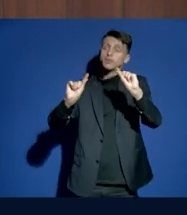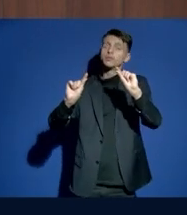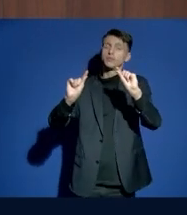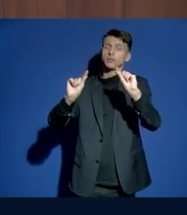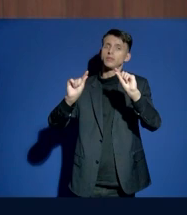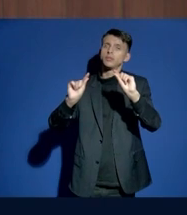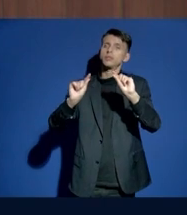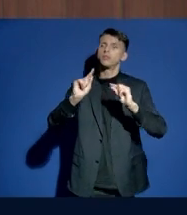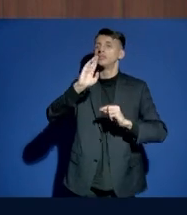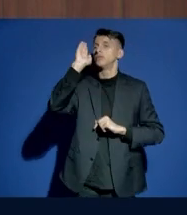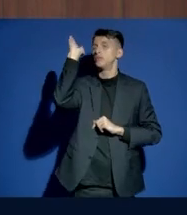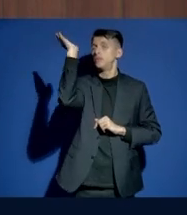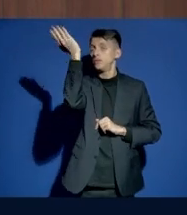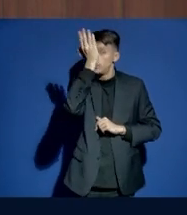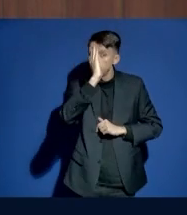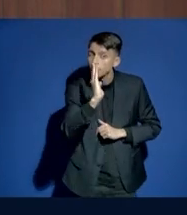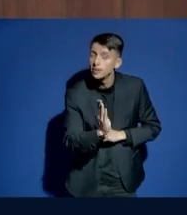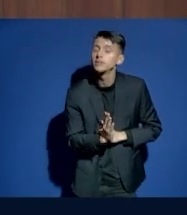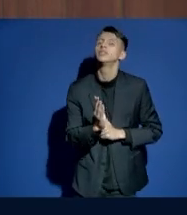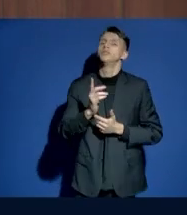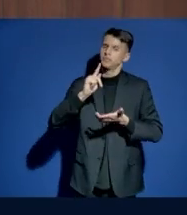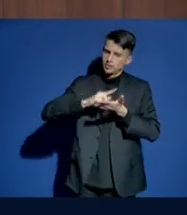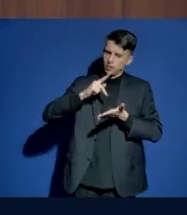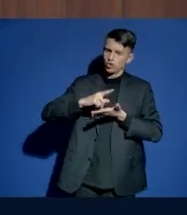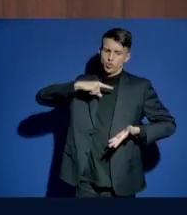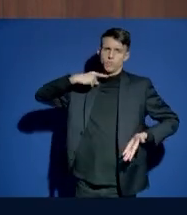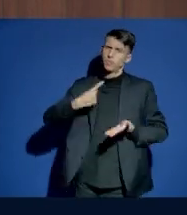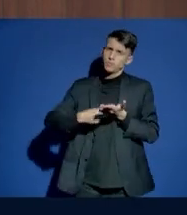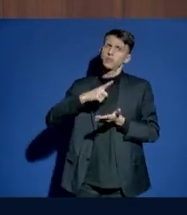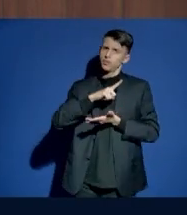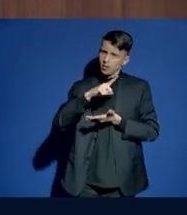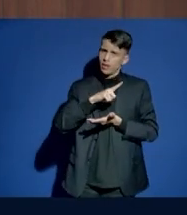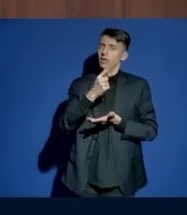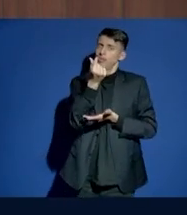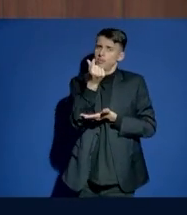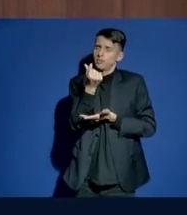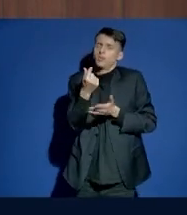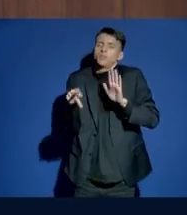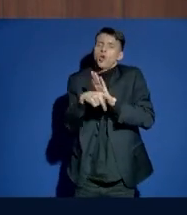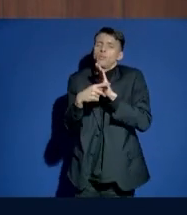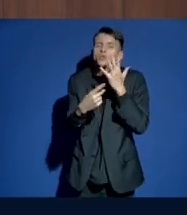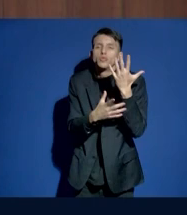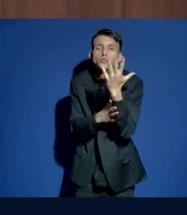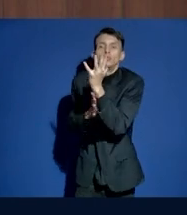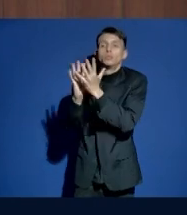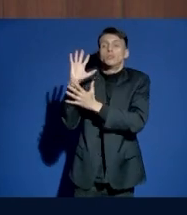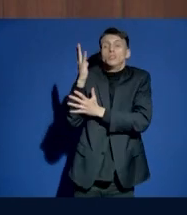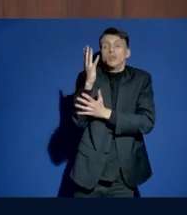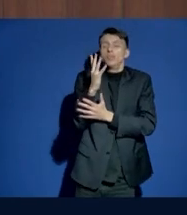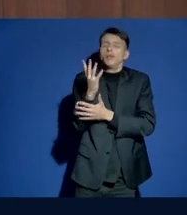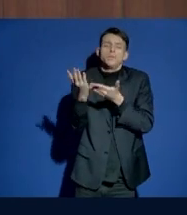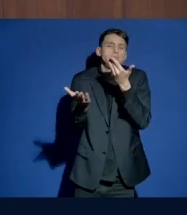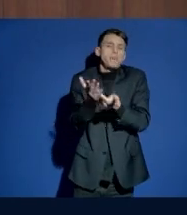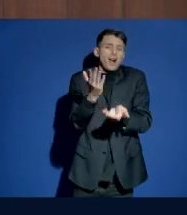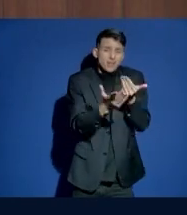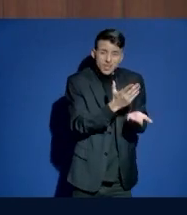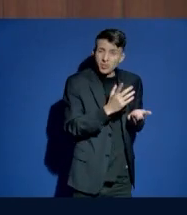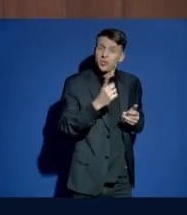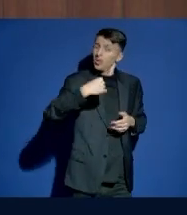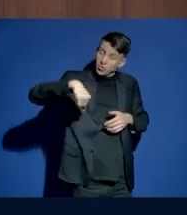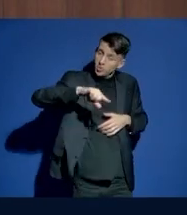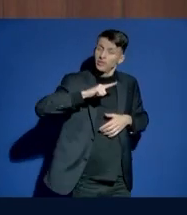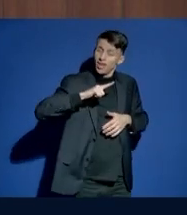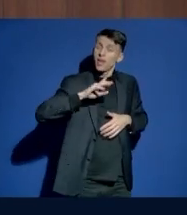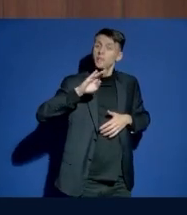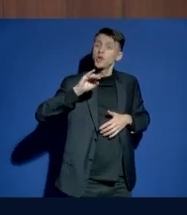que o Brasil realmente está comprometendo as suas riquezas naturais meu amigo nós temos todos os biomas